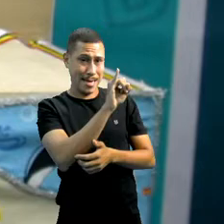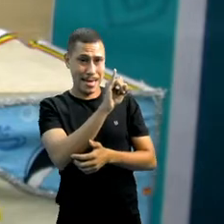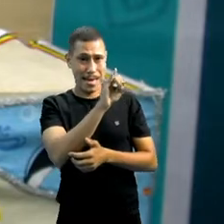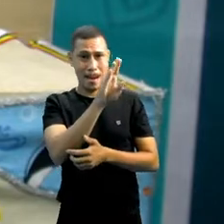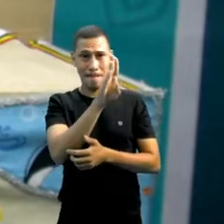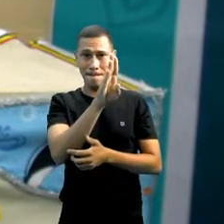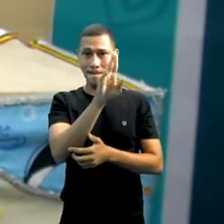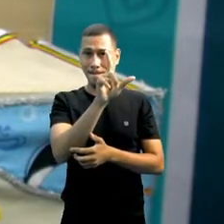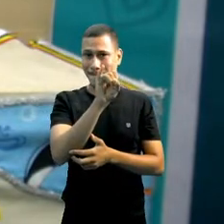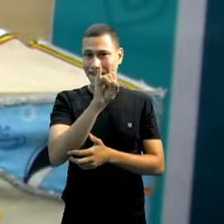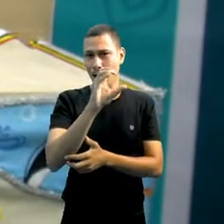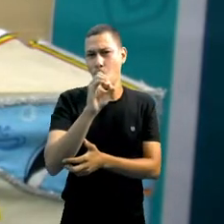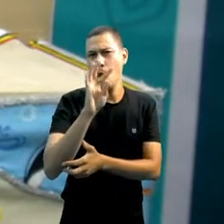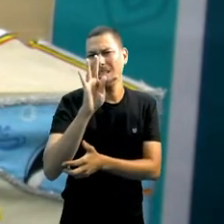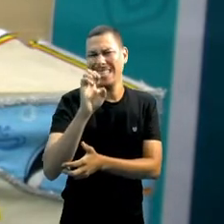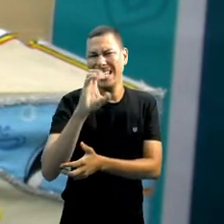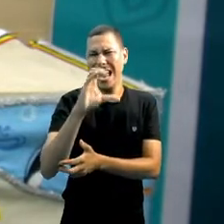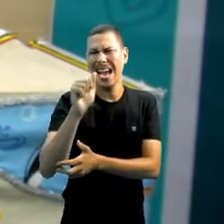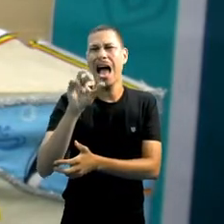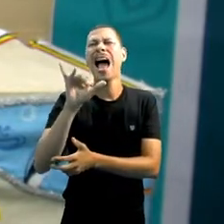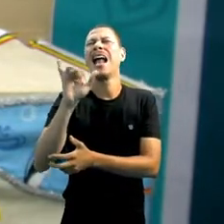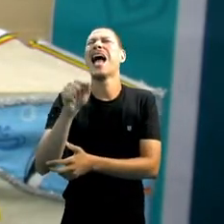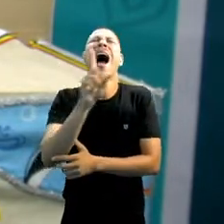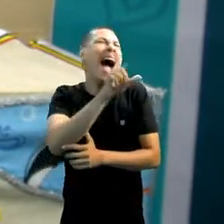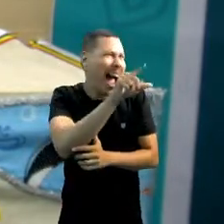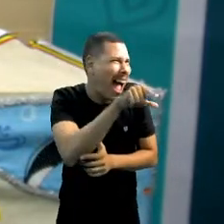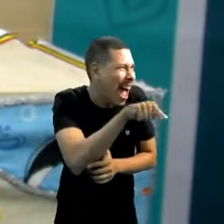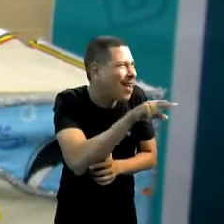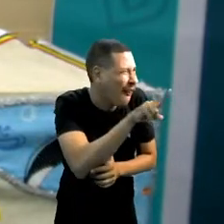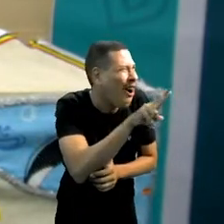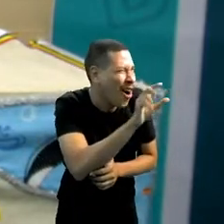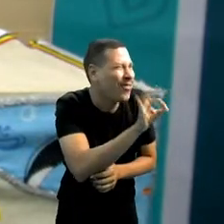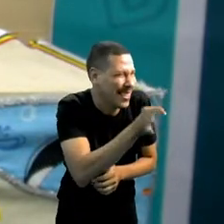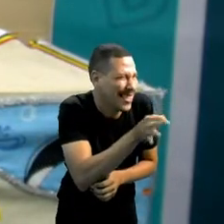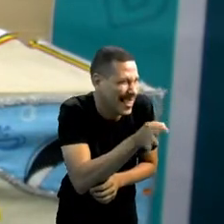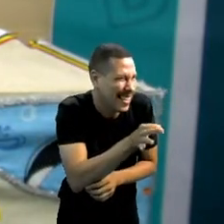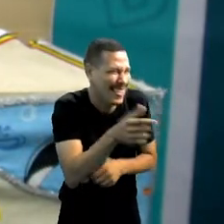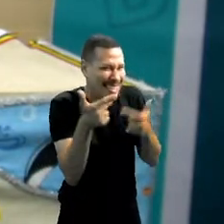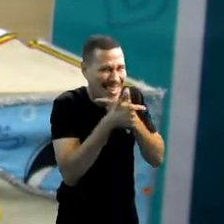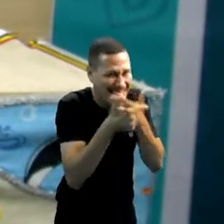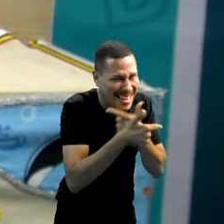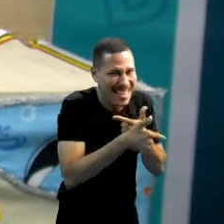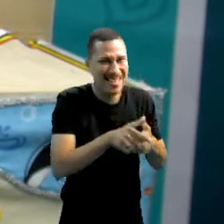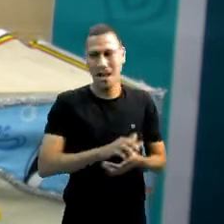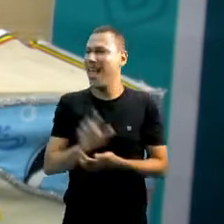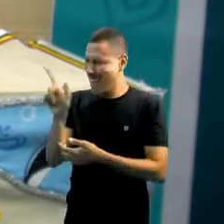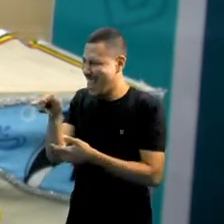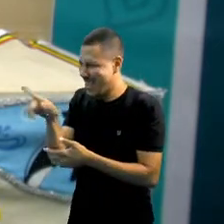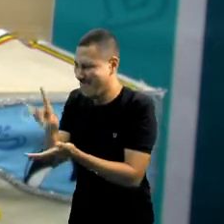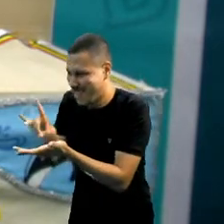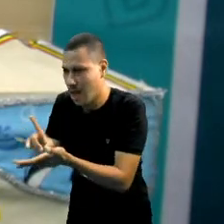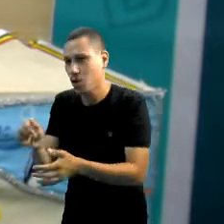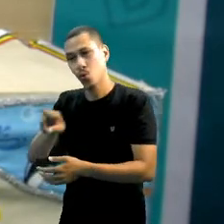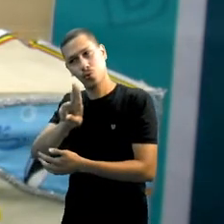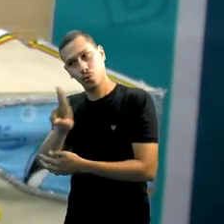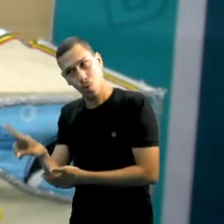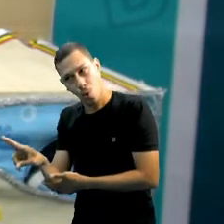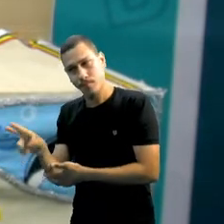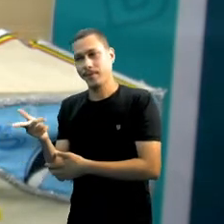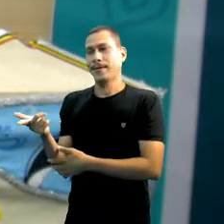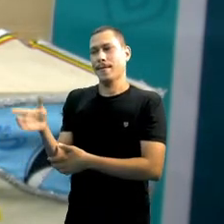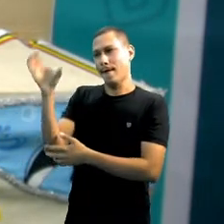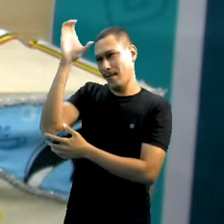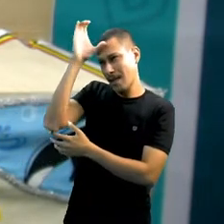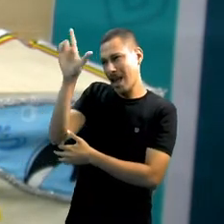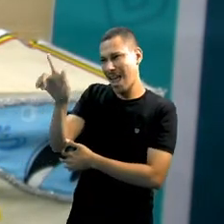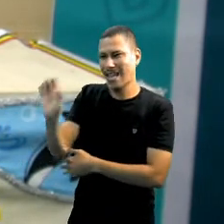Bibliotecária, leiturinha. Ah, esse nome é mesmo. Isso. Isso mesmo. E o nome dela era Tia G.